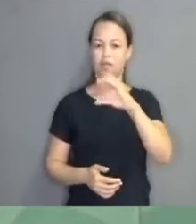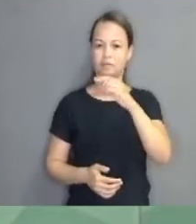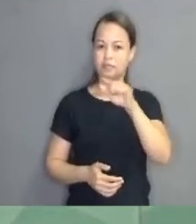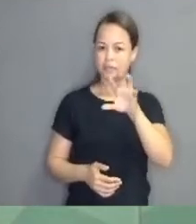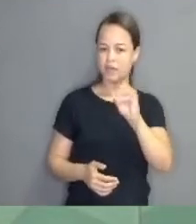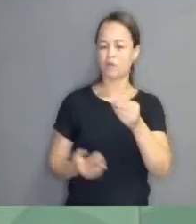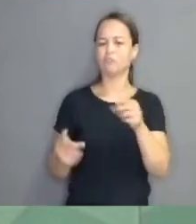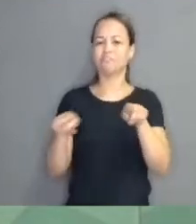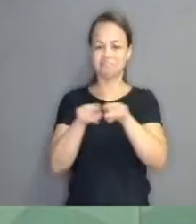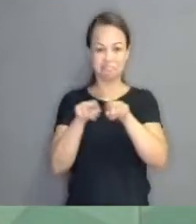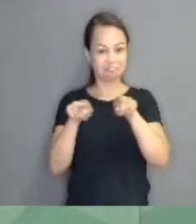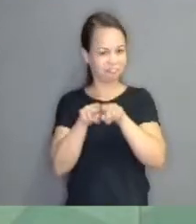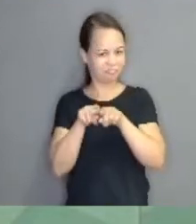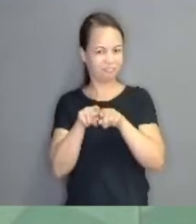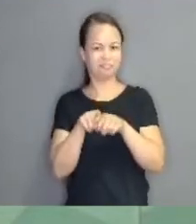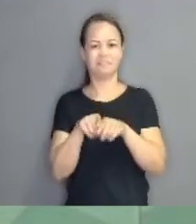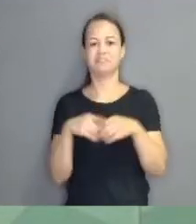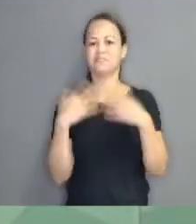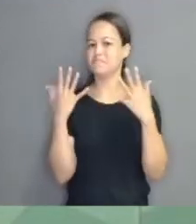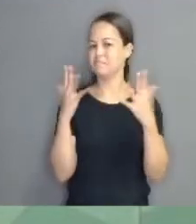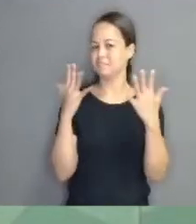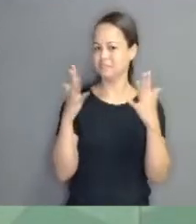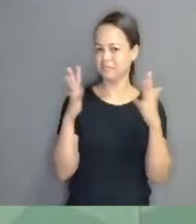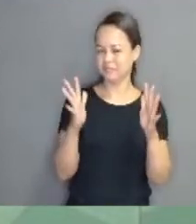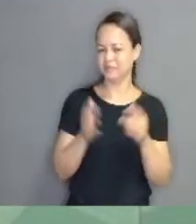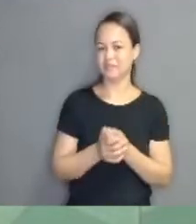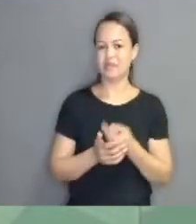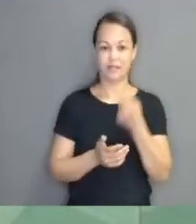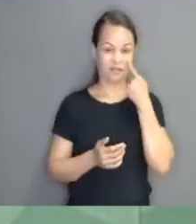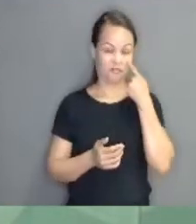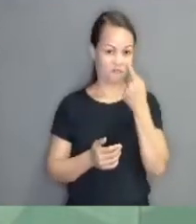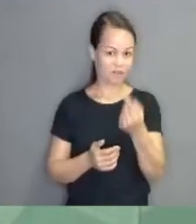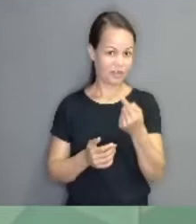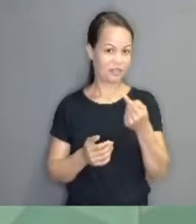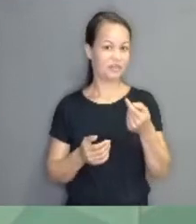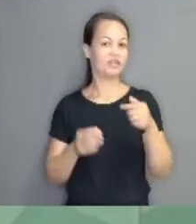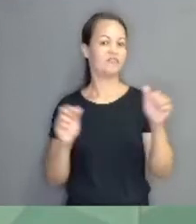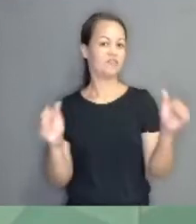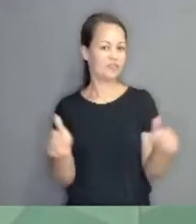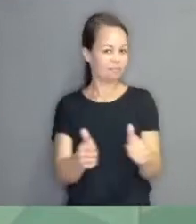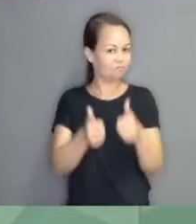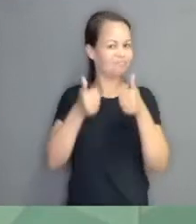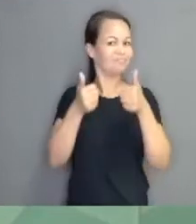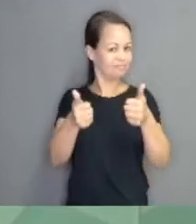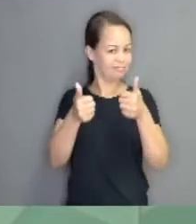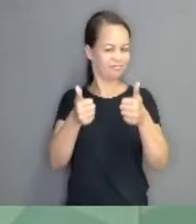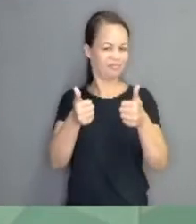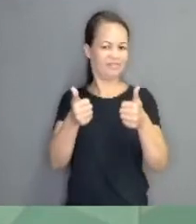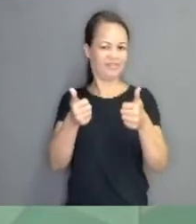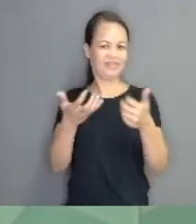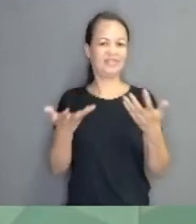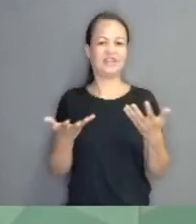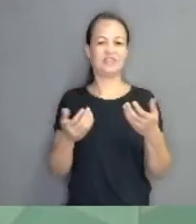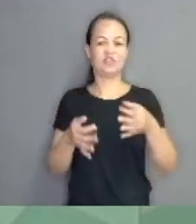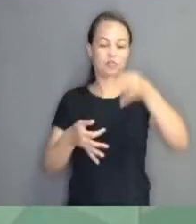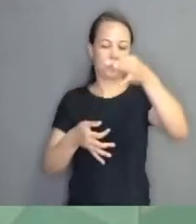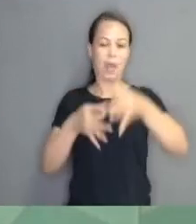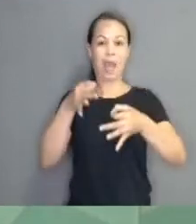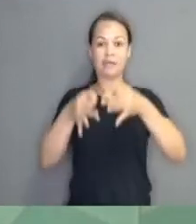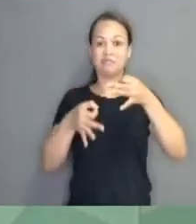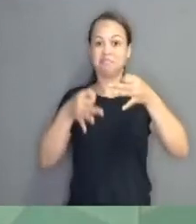vamos para essa aqui agora eu tô vendo que vocês estão ficando craque e rima em estão